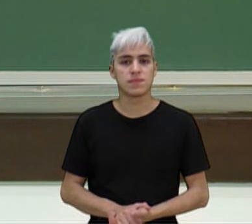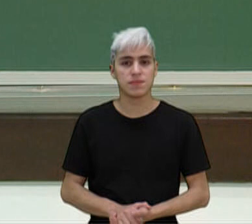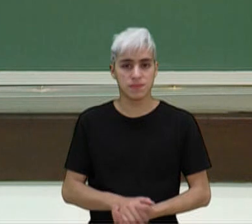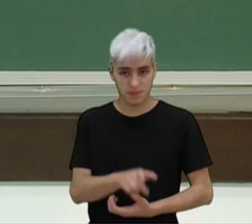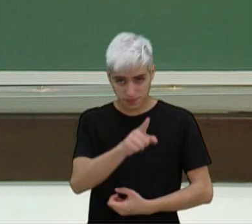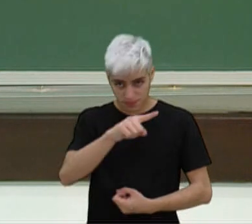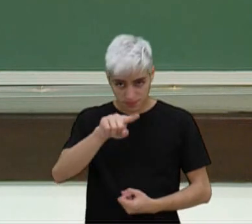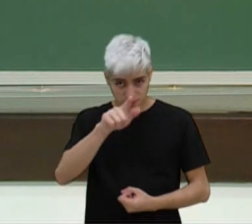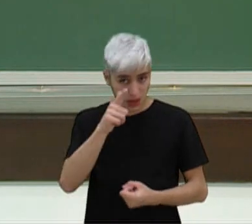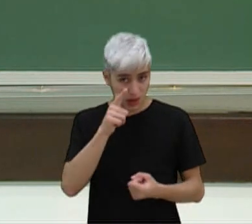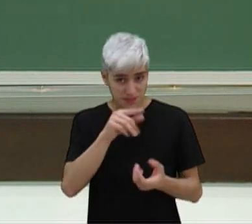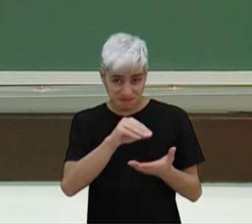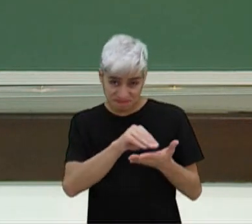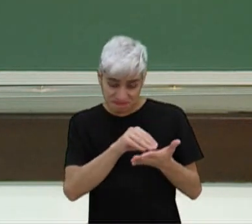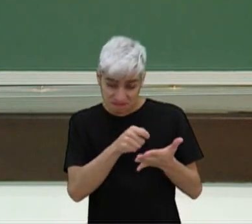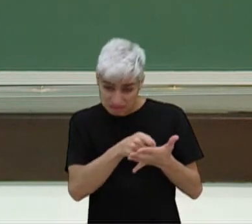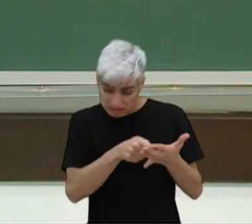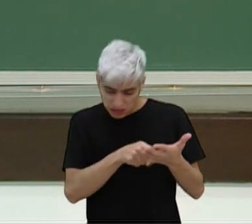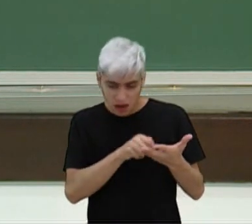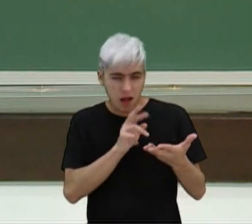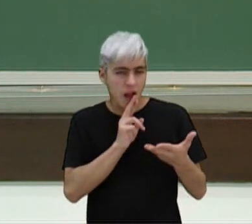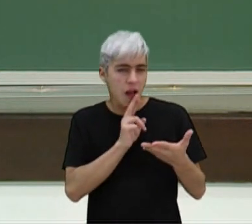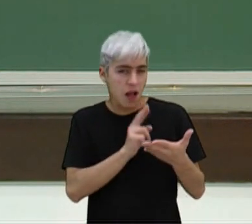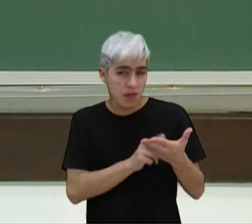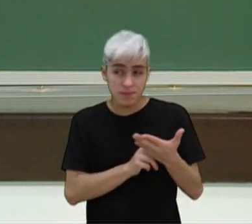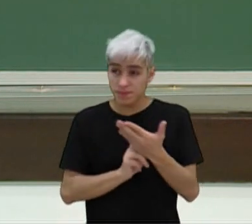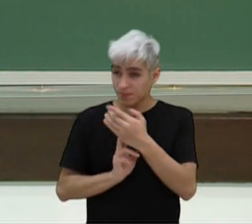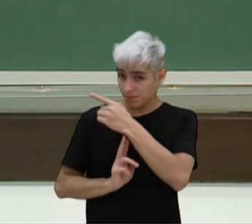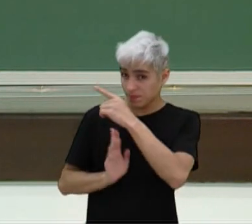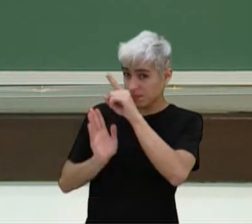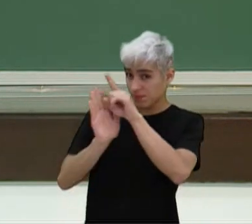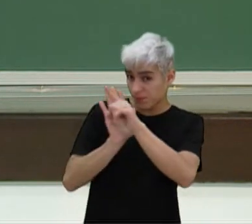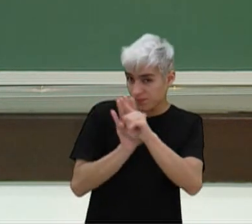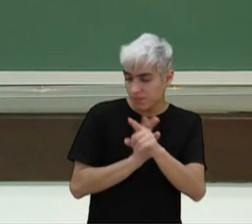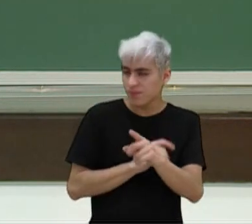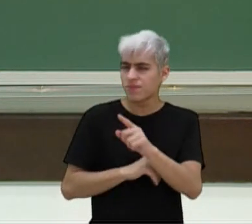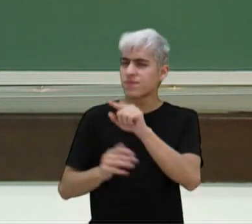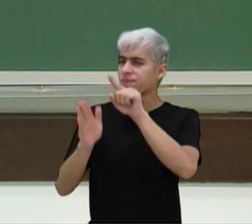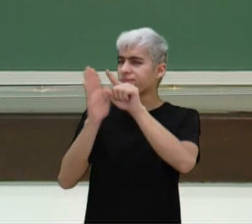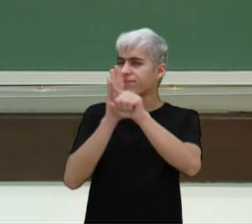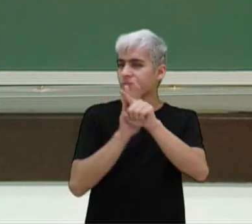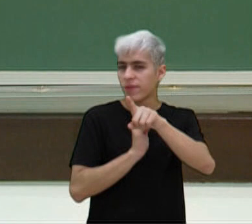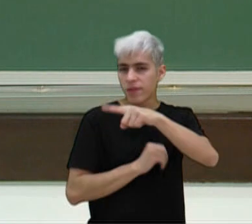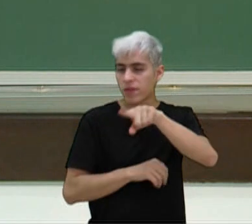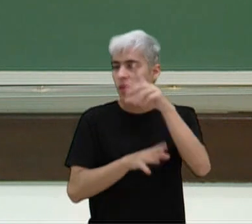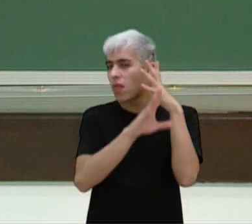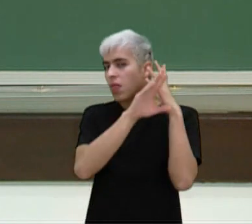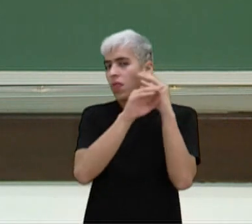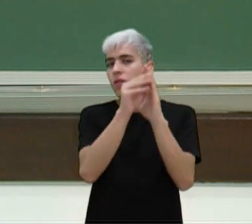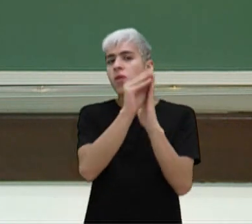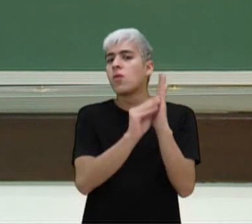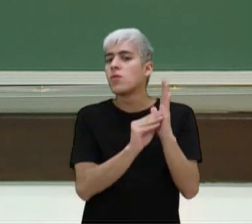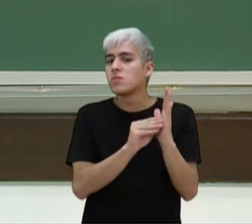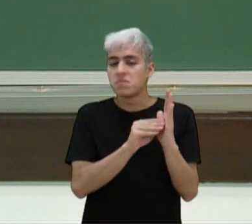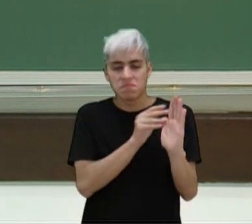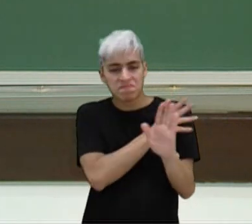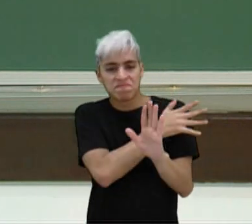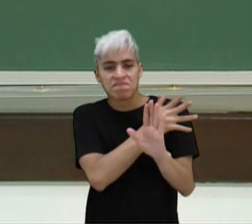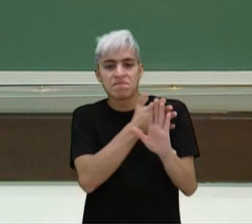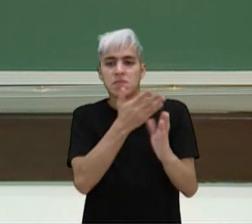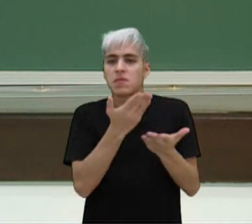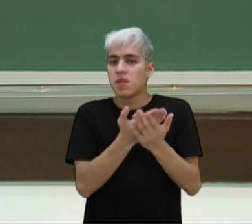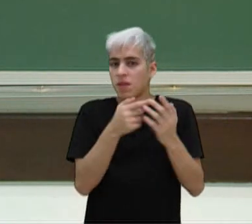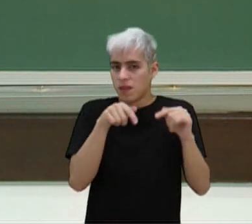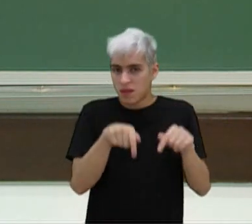E aí, conseguiram anotar e responder essas questões? Essas questões são para revisar aí o conteúdo que nós vimos ao longo da